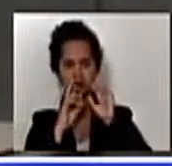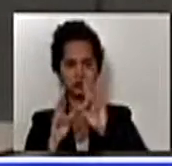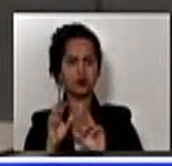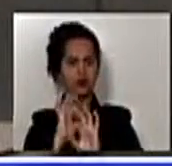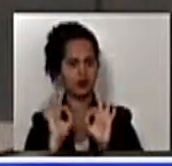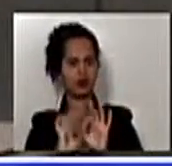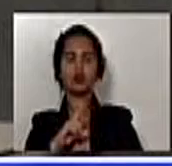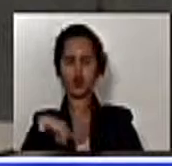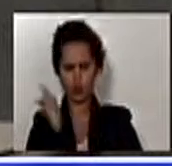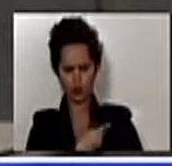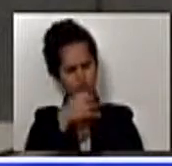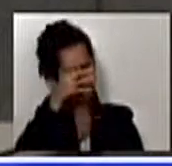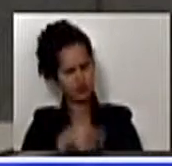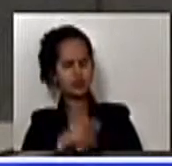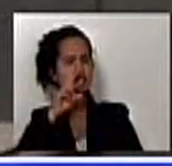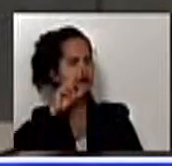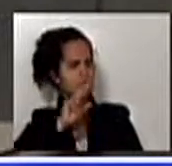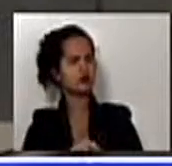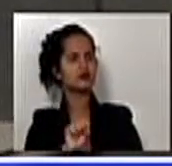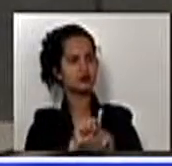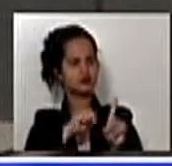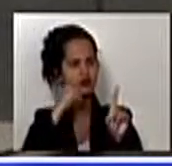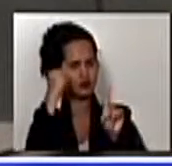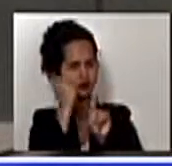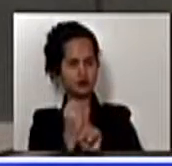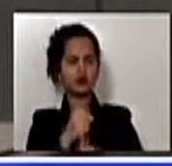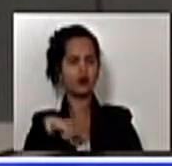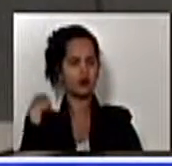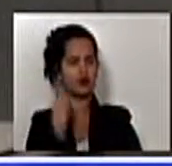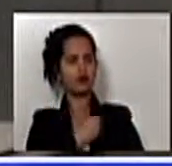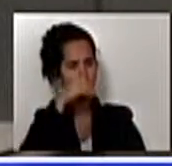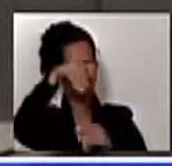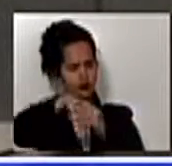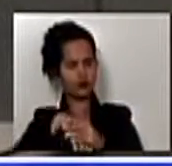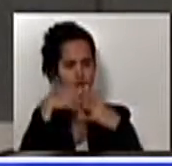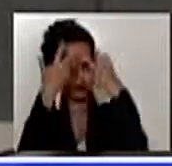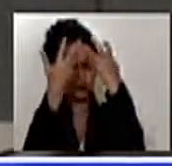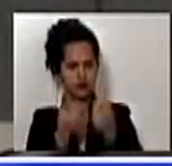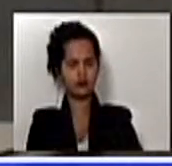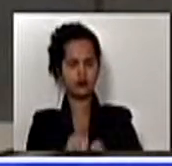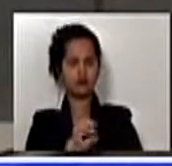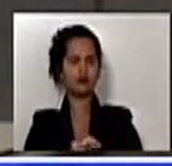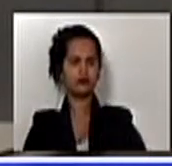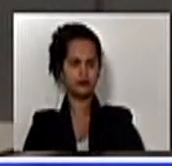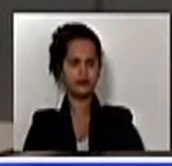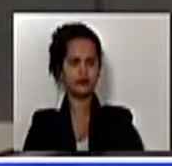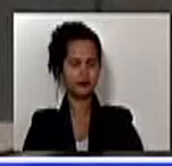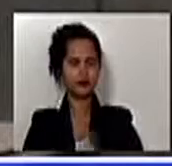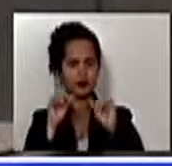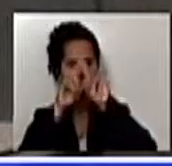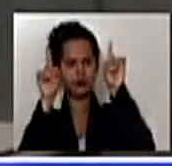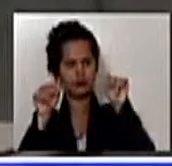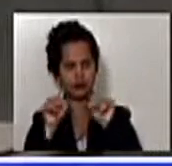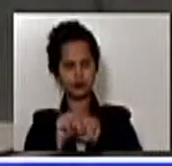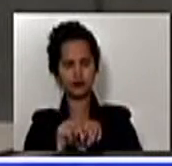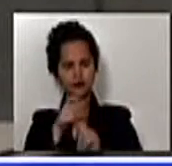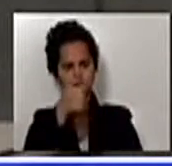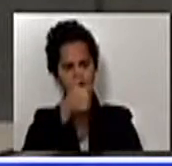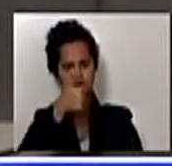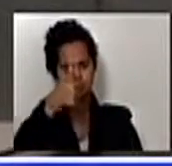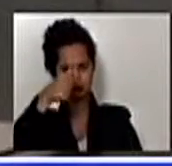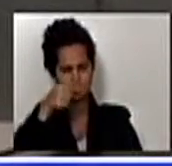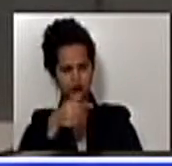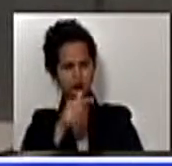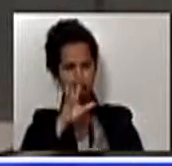e nós demos a resposta à sociedade quando nós votamos e aprovamos aqui o projeto da